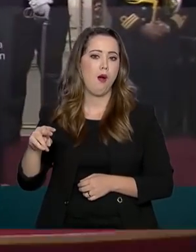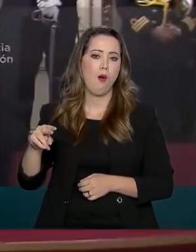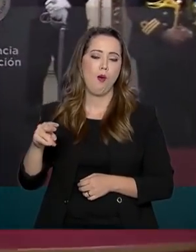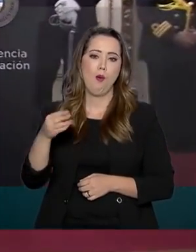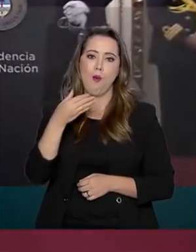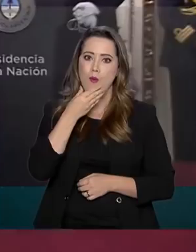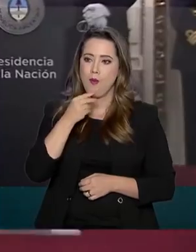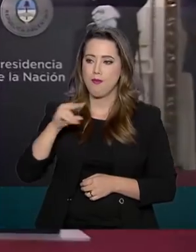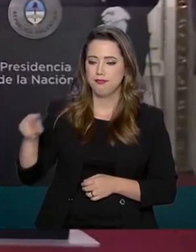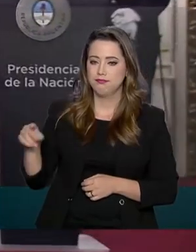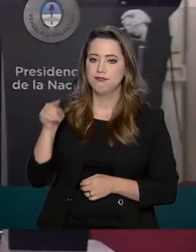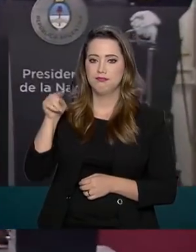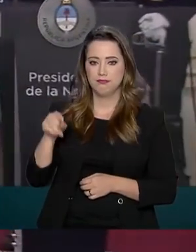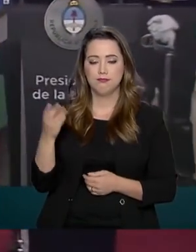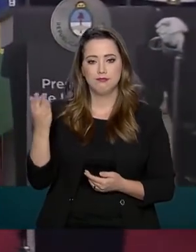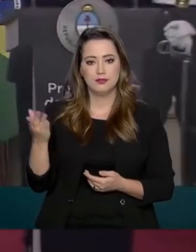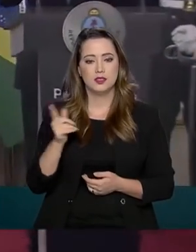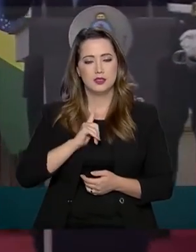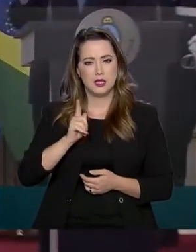temos